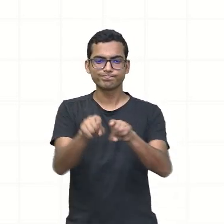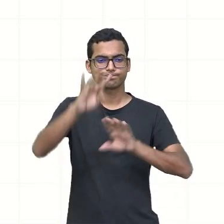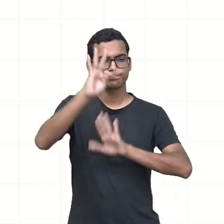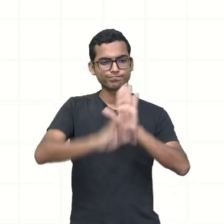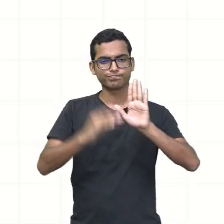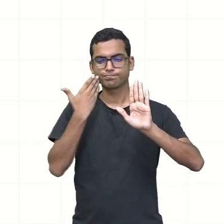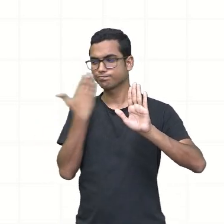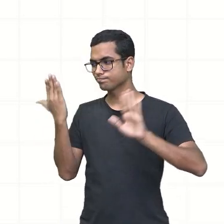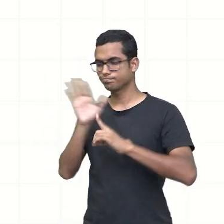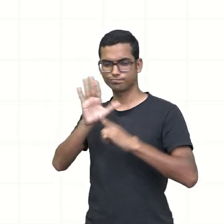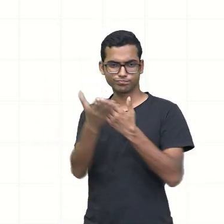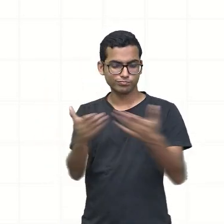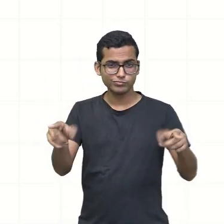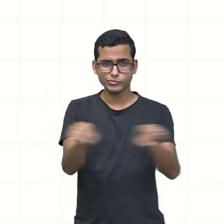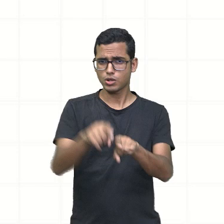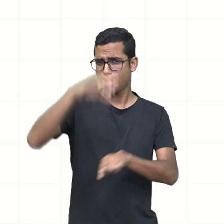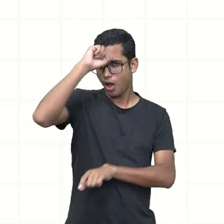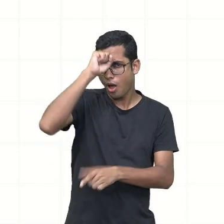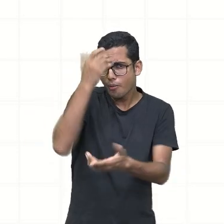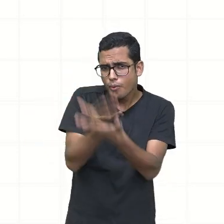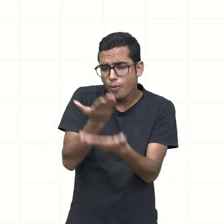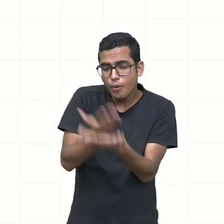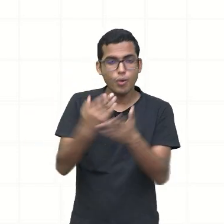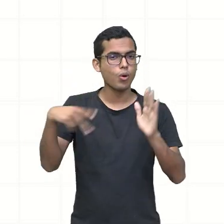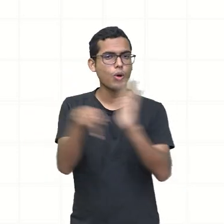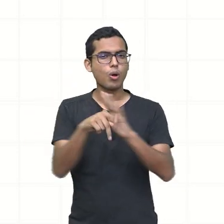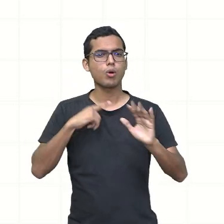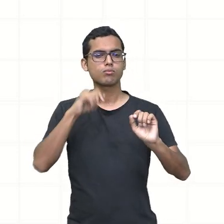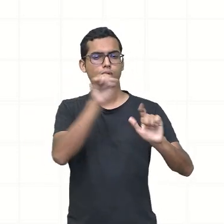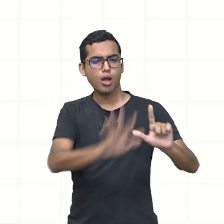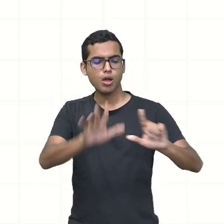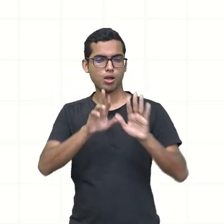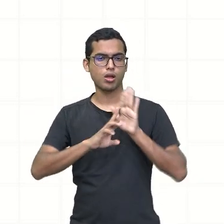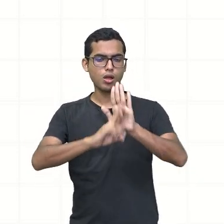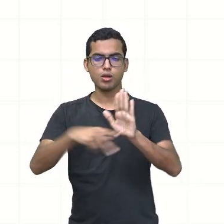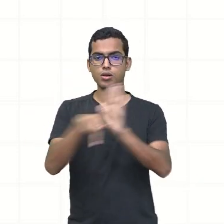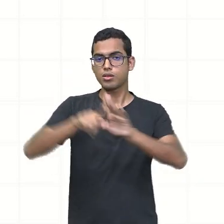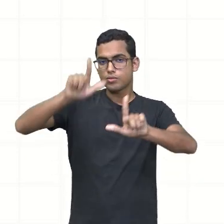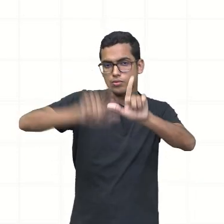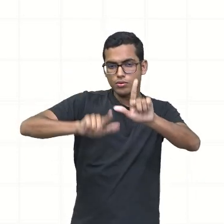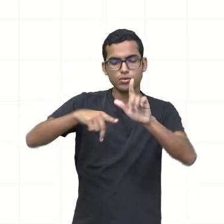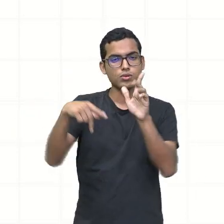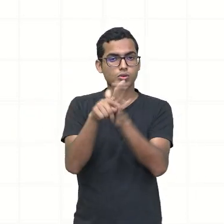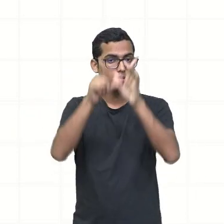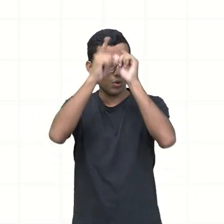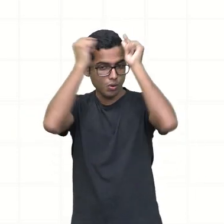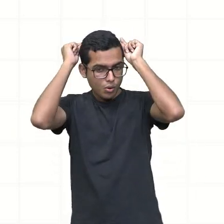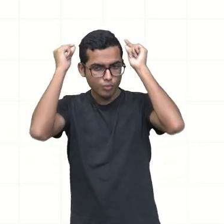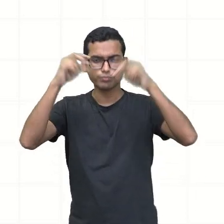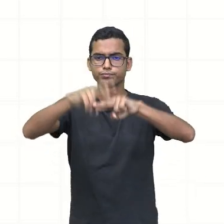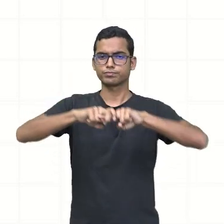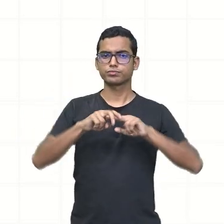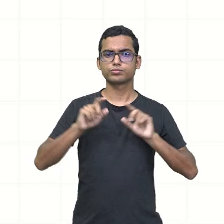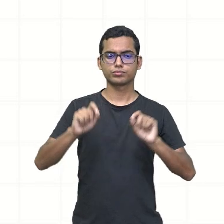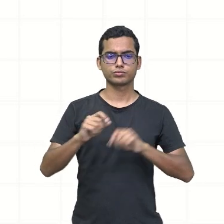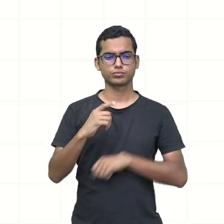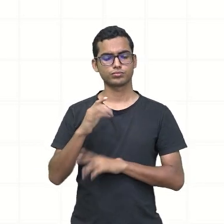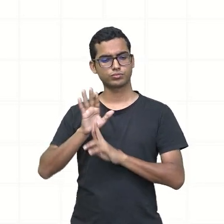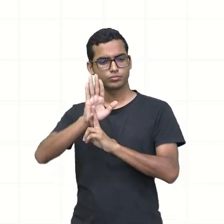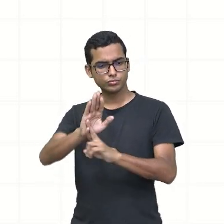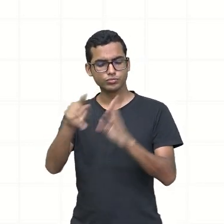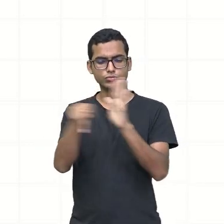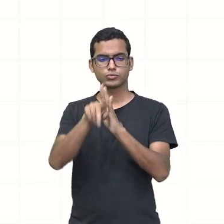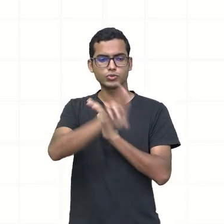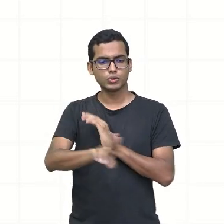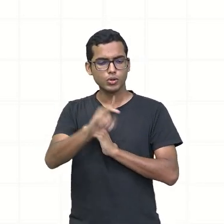aí. E aí você aprendeu na aula que um plano nós representamos por letras gregas, e por esse motivo, nós representamos então